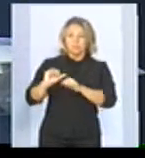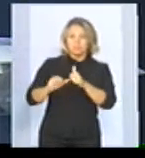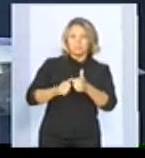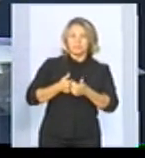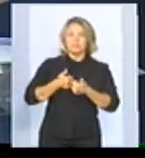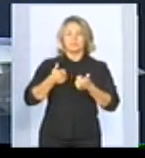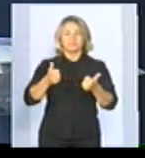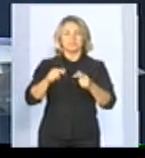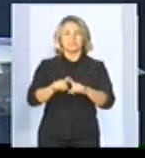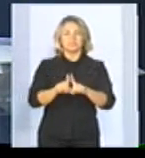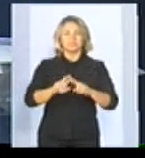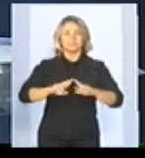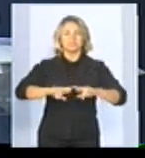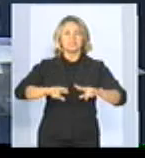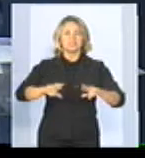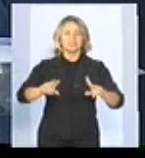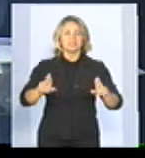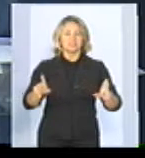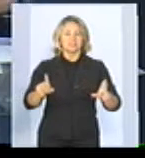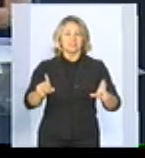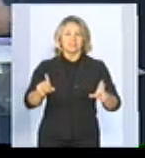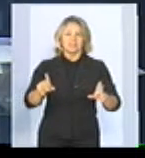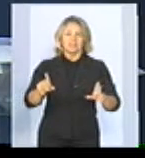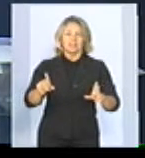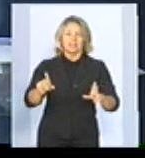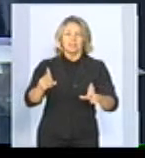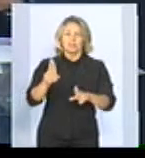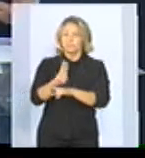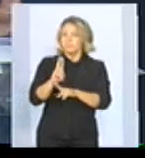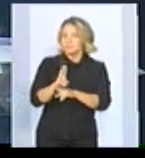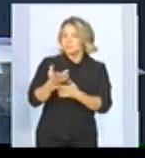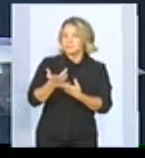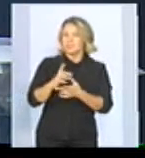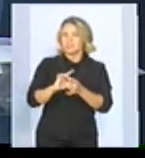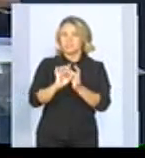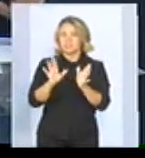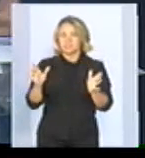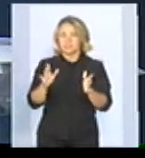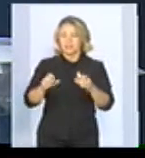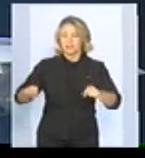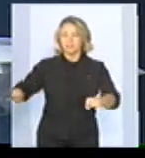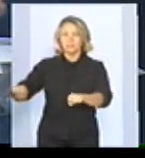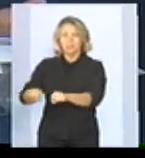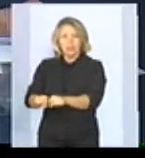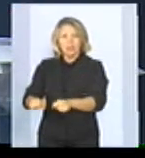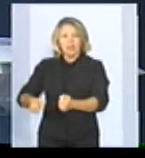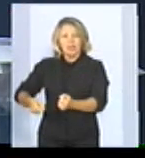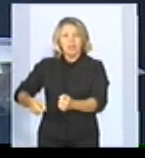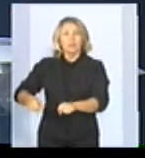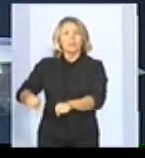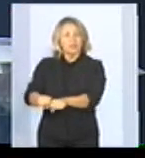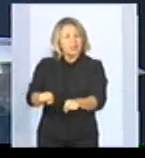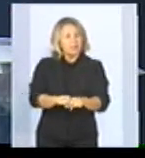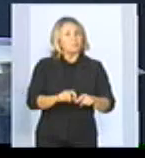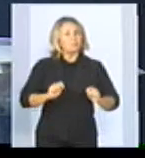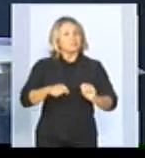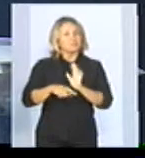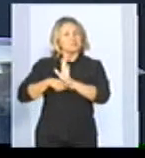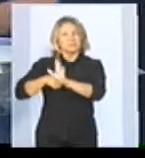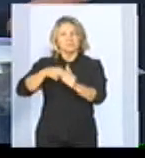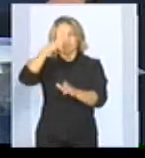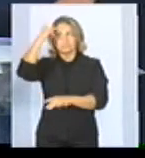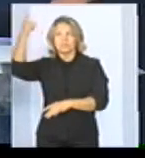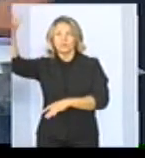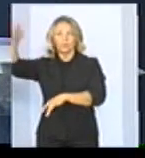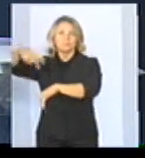societário também permitir que operações de cabo possa ser controladas por capital estrangeiro cria a possibilidade de